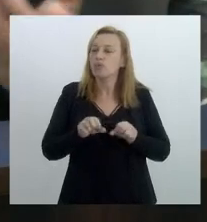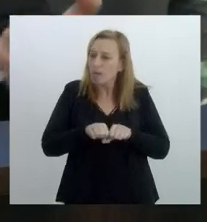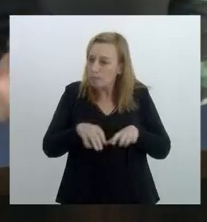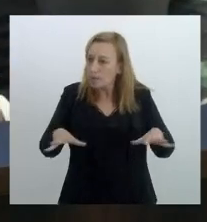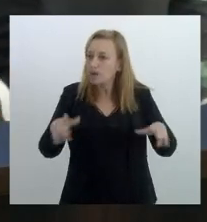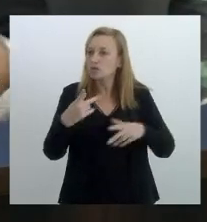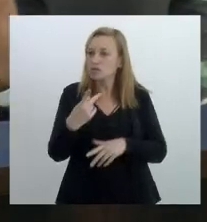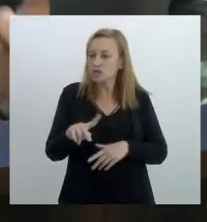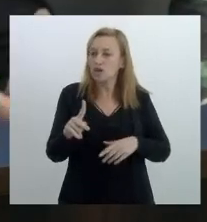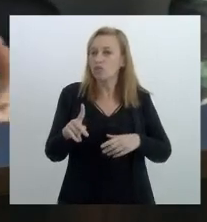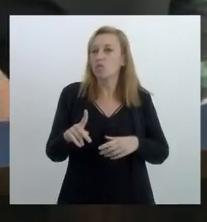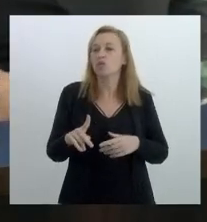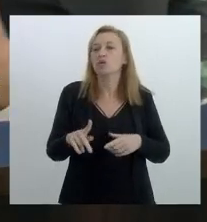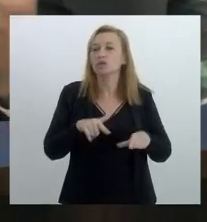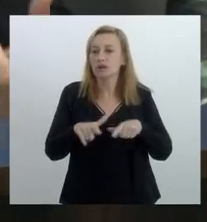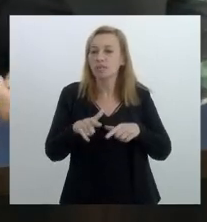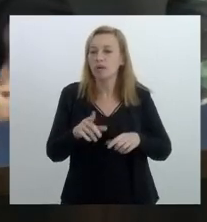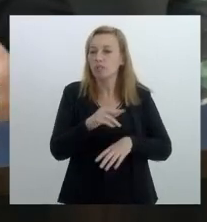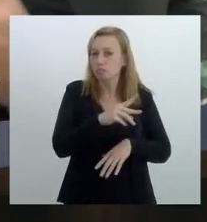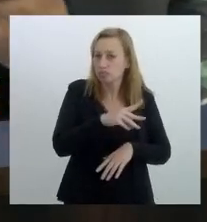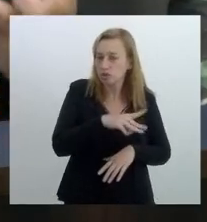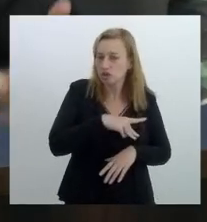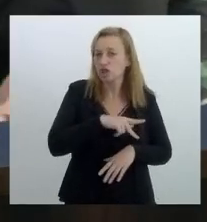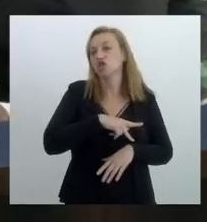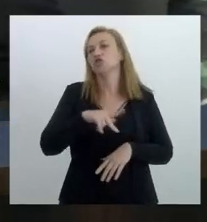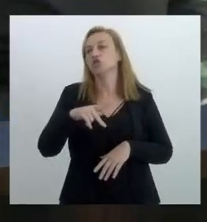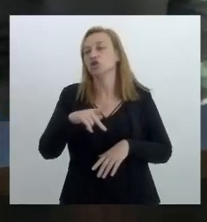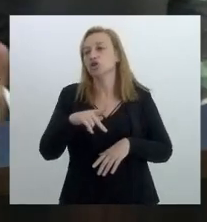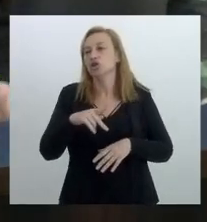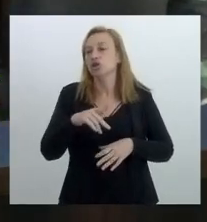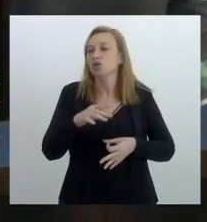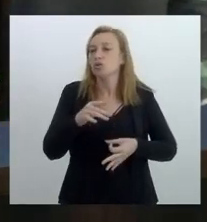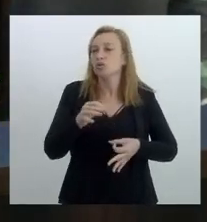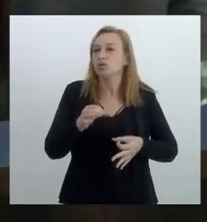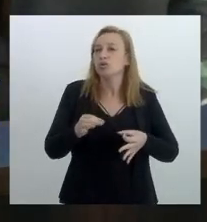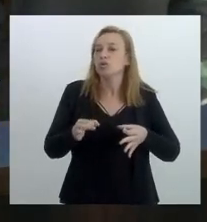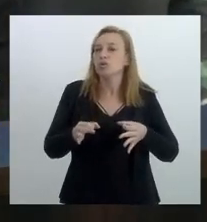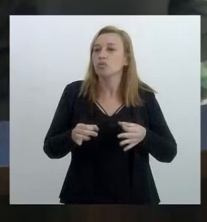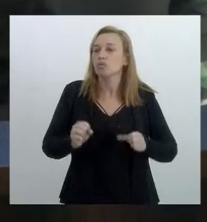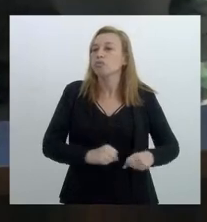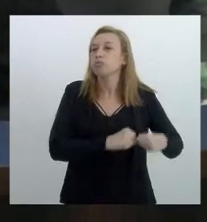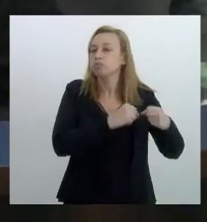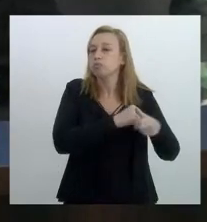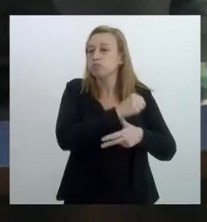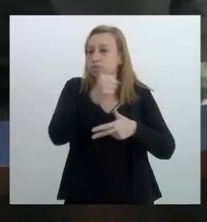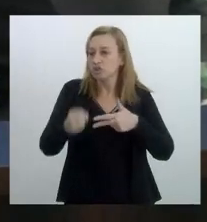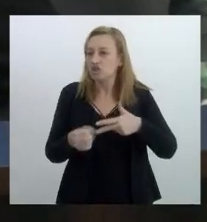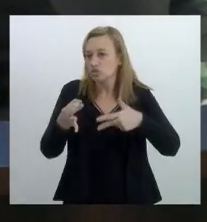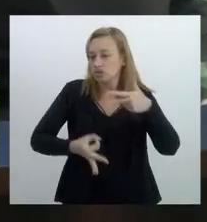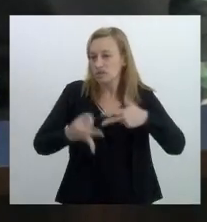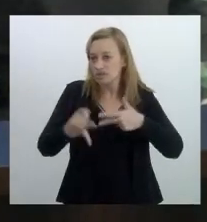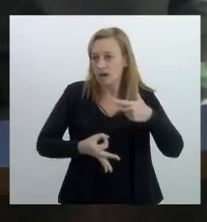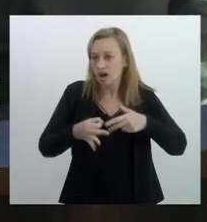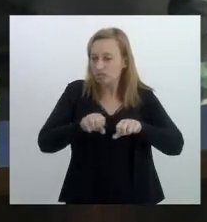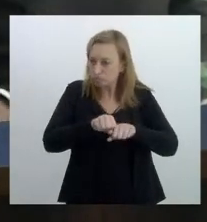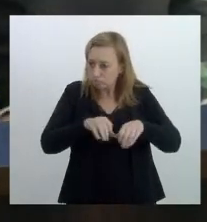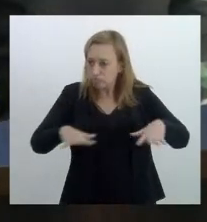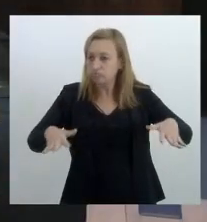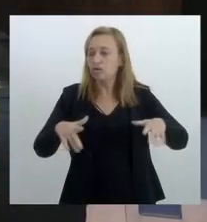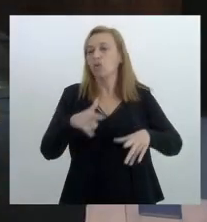e todo o Poder Judiciário, o Ministério Público, o próprio Poder Executivo, a Assembleia Legislativa, amplie a prestação de serviço